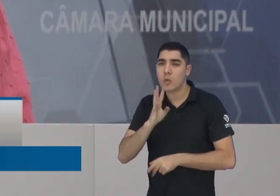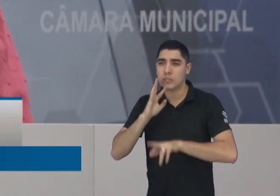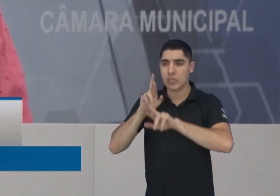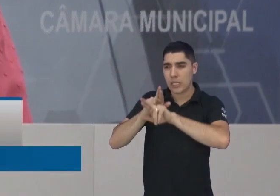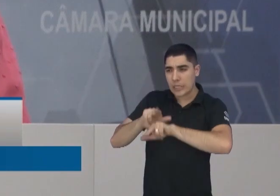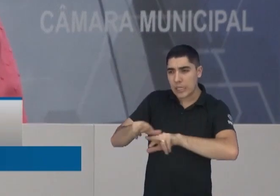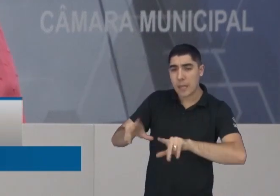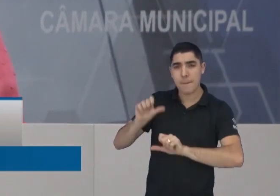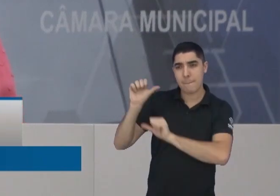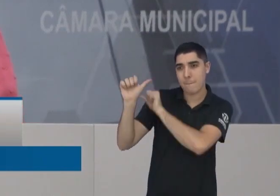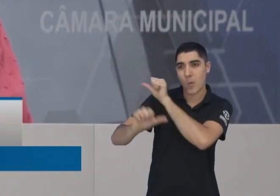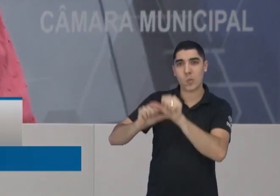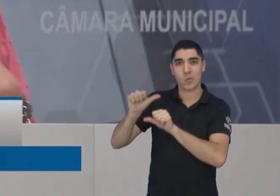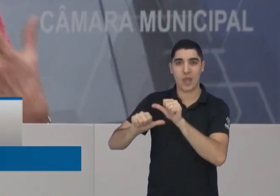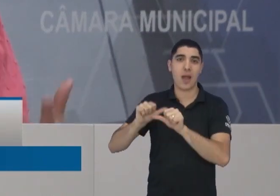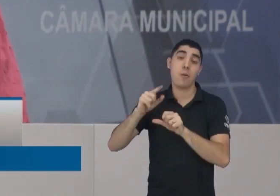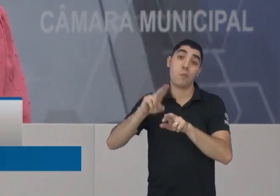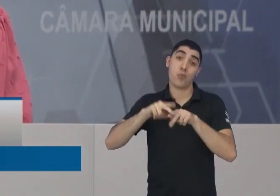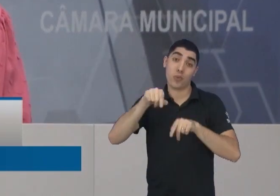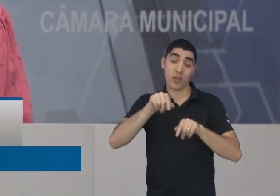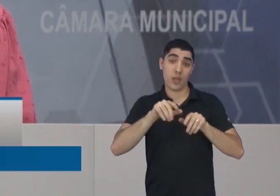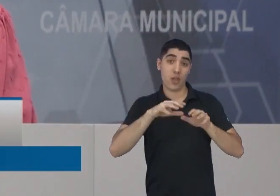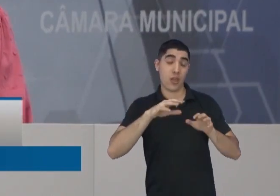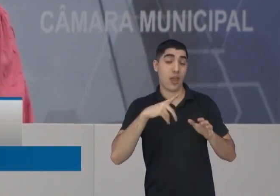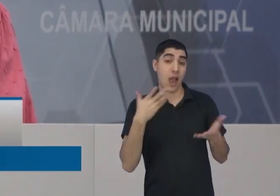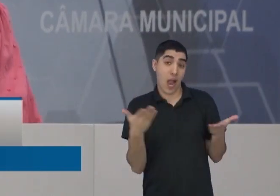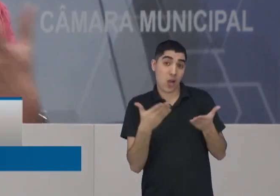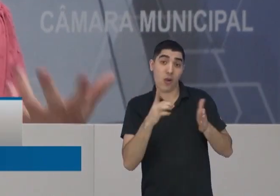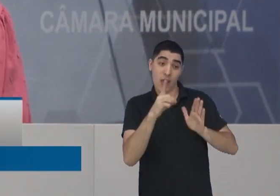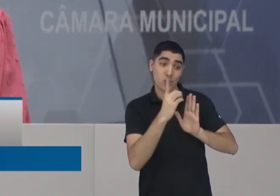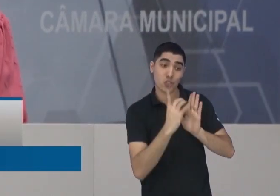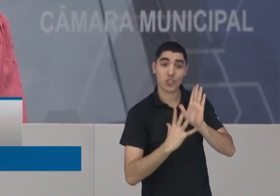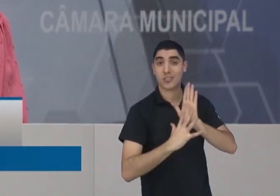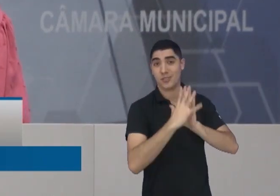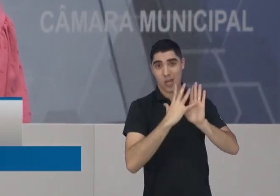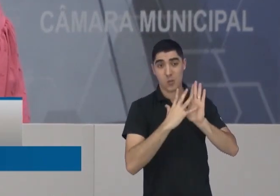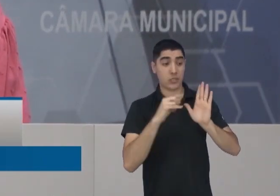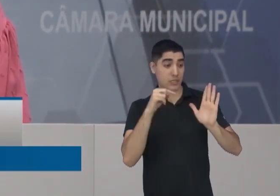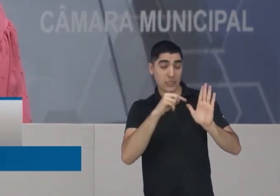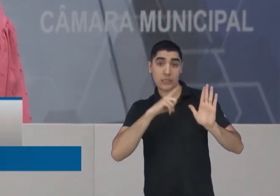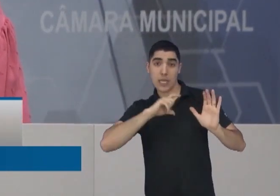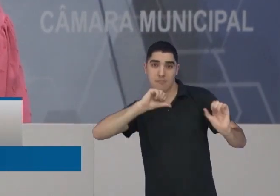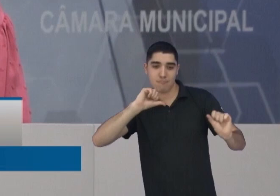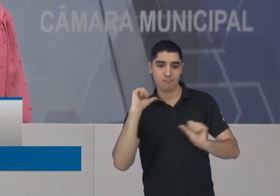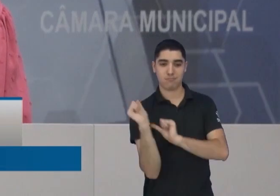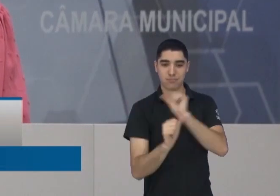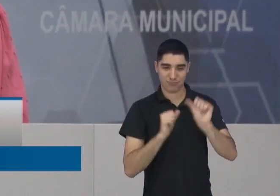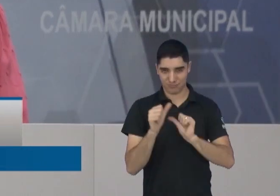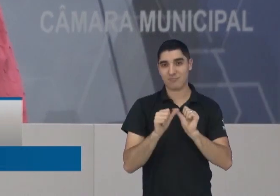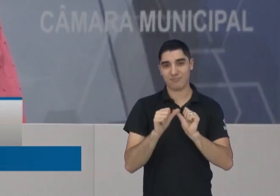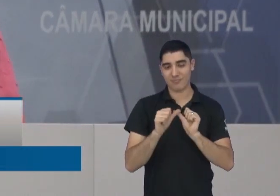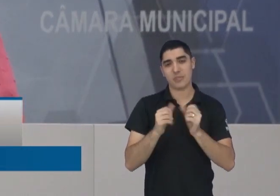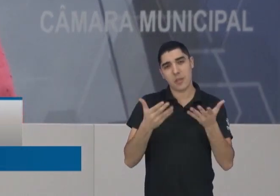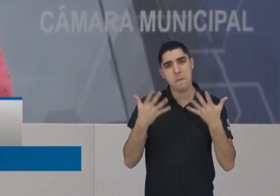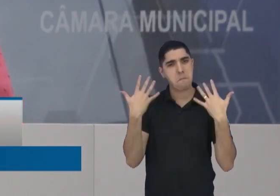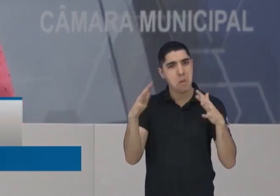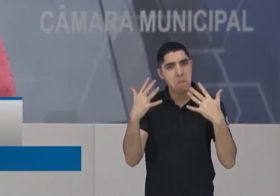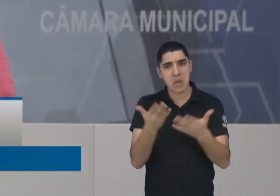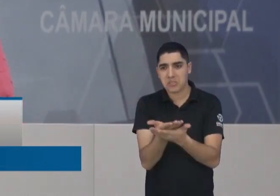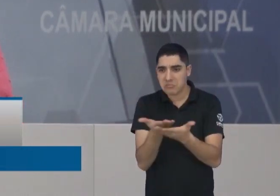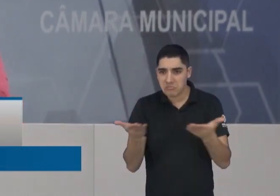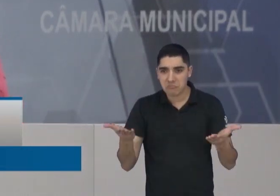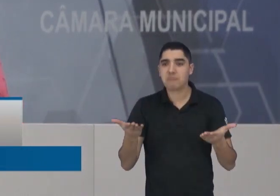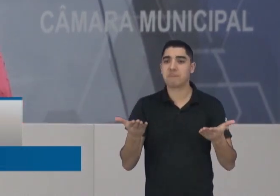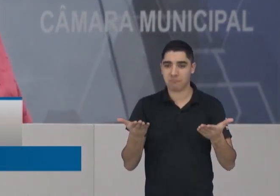do mundo digital trouxe e que toda a transformação que tem acontecido no nosso mundo. Então, parabéns a vocês